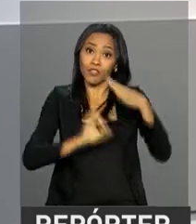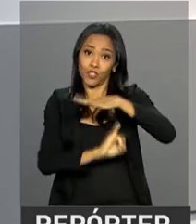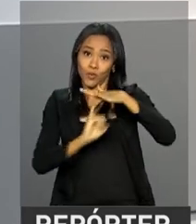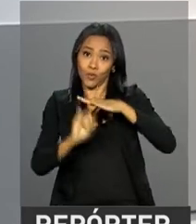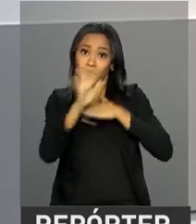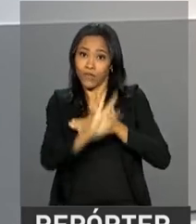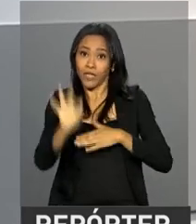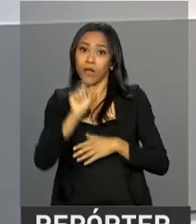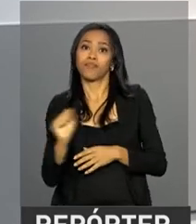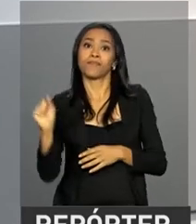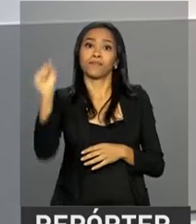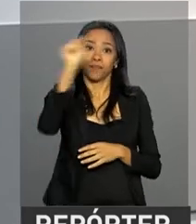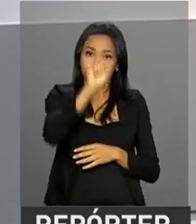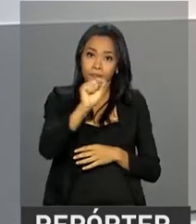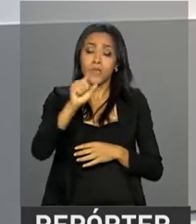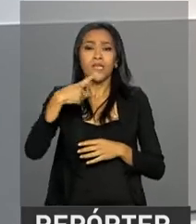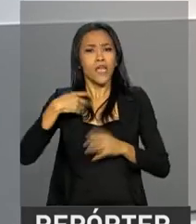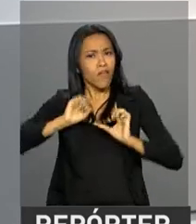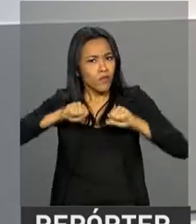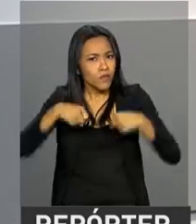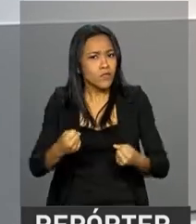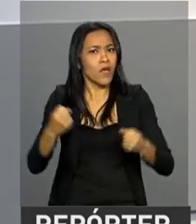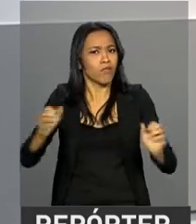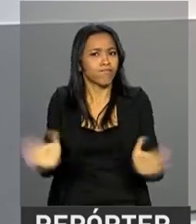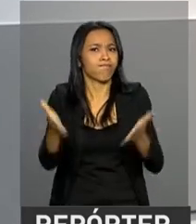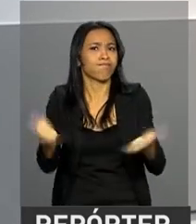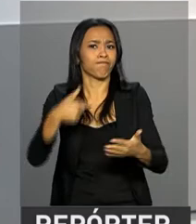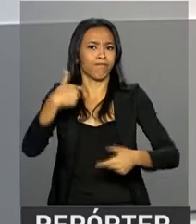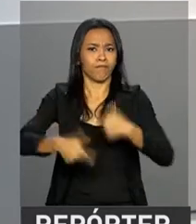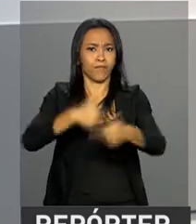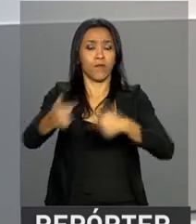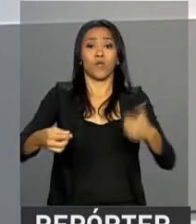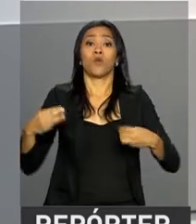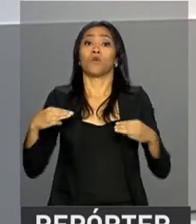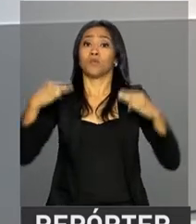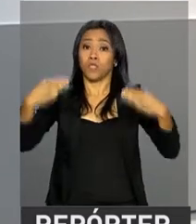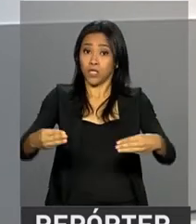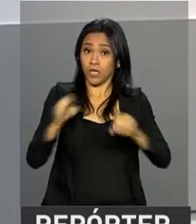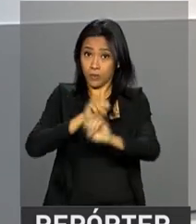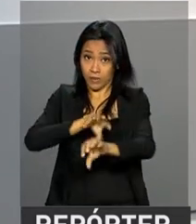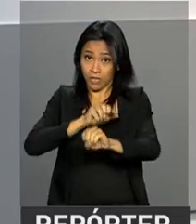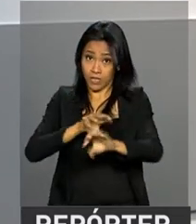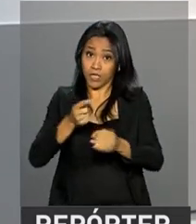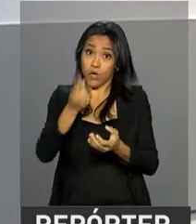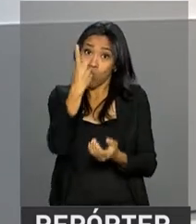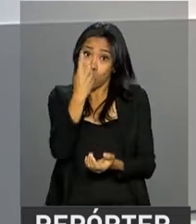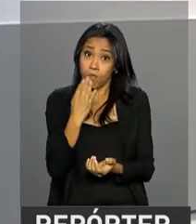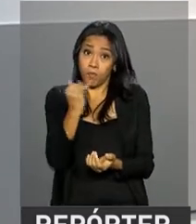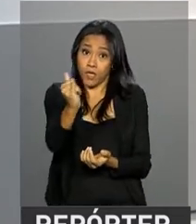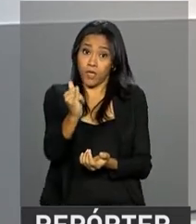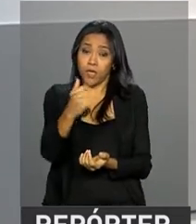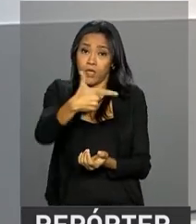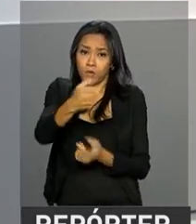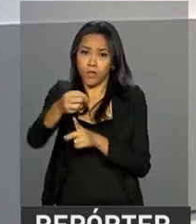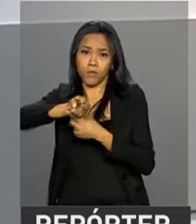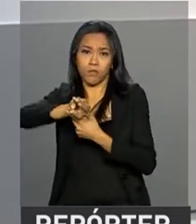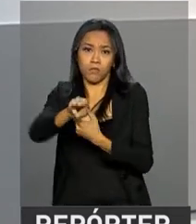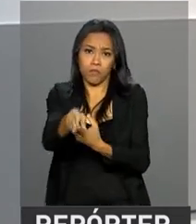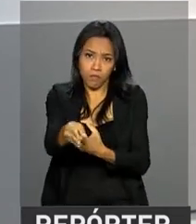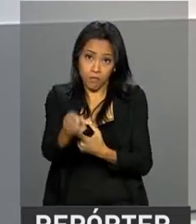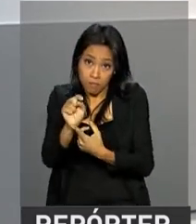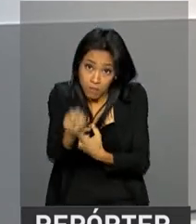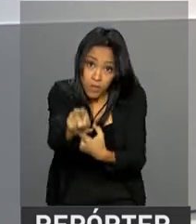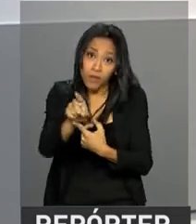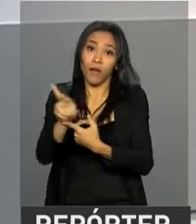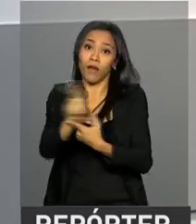superior e para reforçar essas ações o ministério da educação autorizou a liberação de mais de um bilhão e duzentos mil reais para